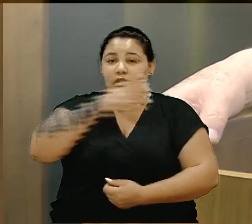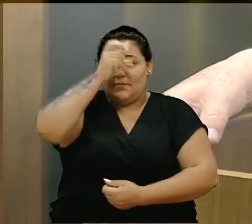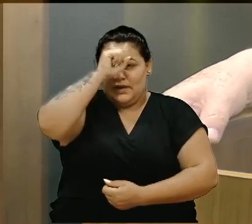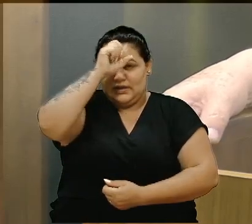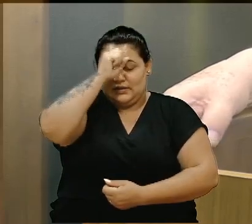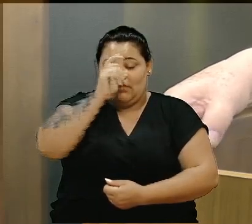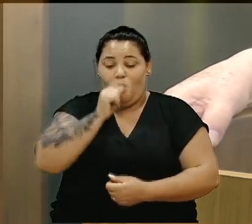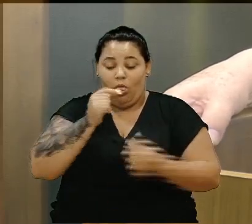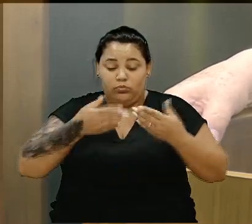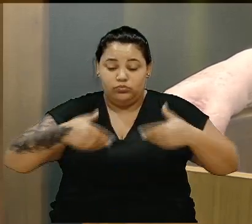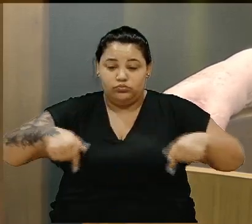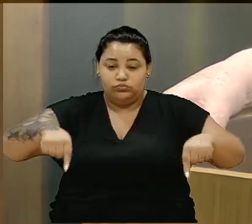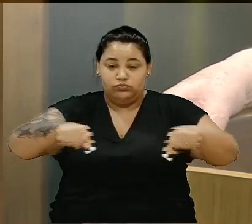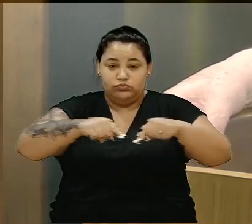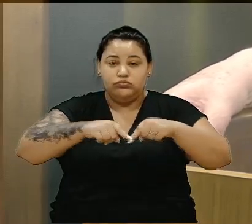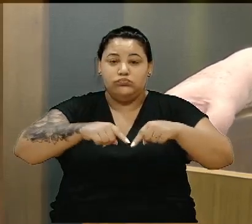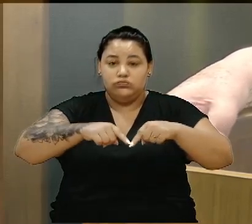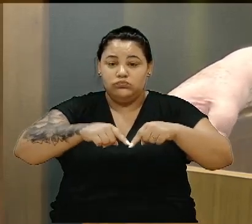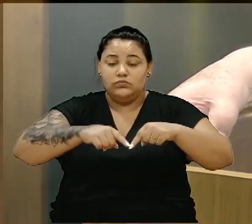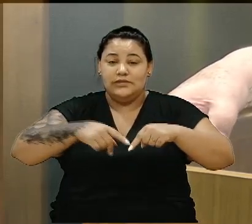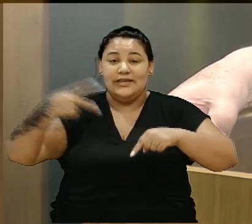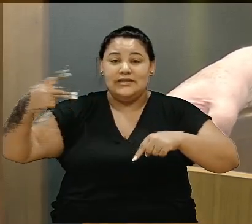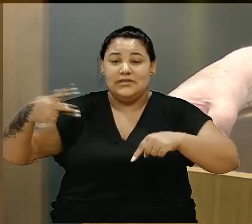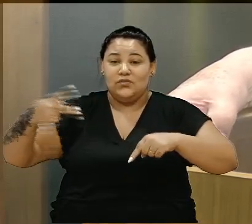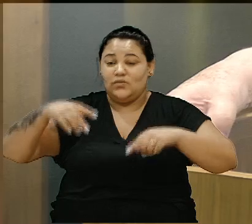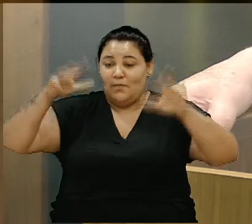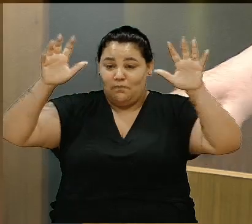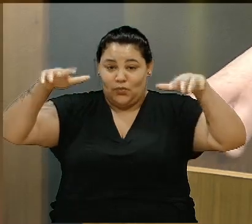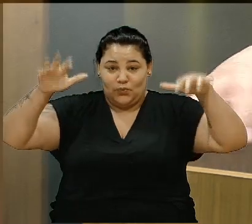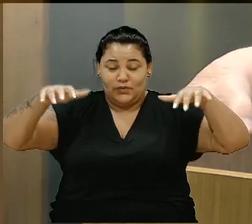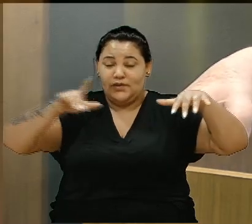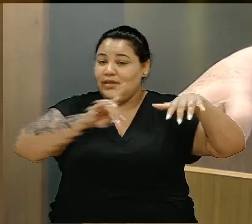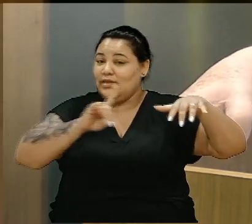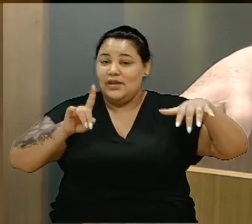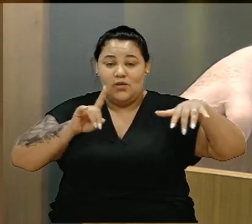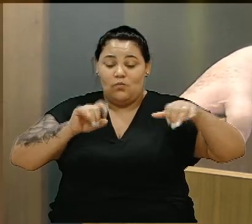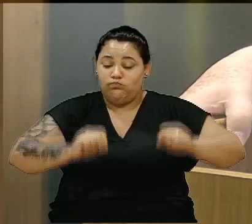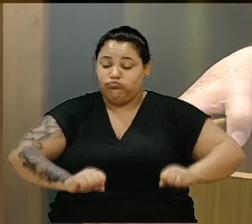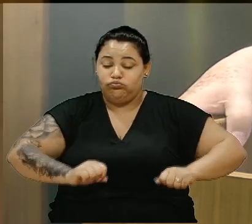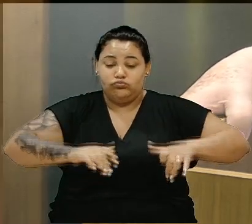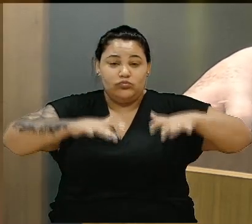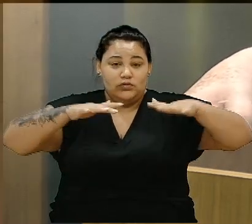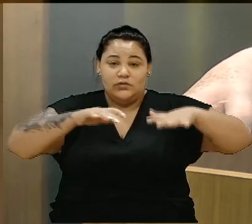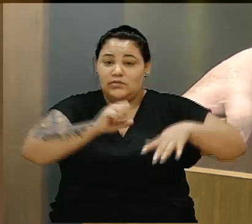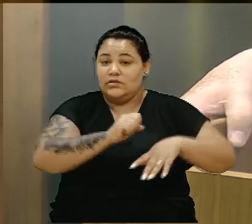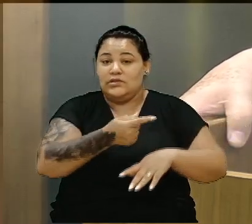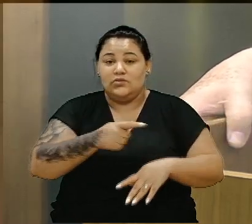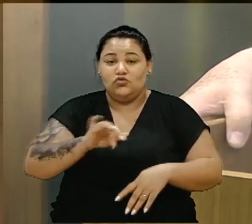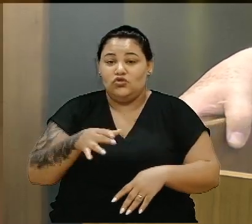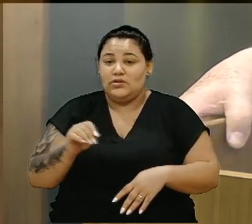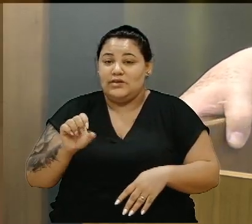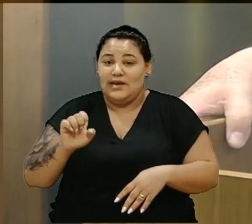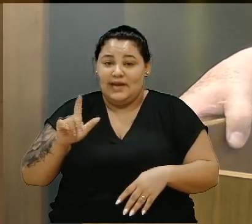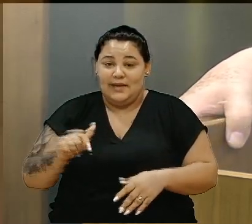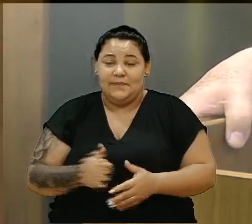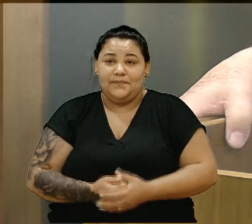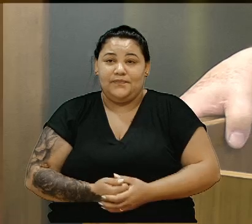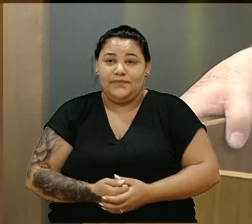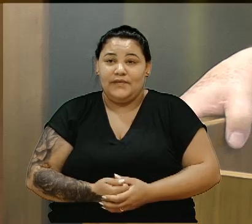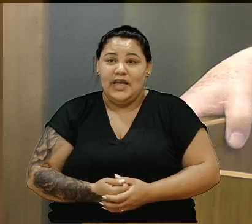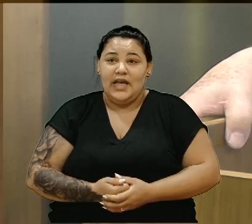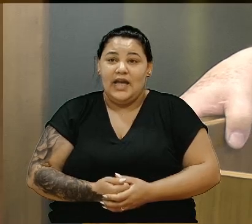segunda enchente que aconteceu logo em seguida, daí não alagou a região da Getal, no